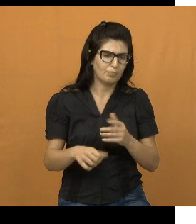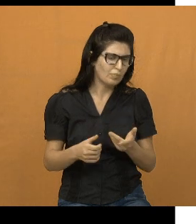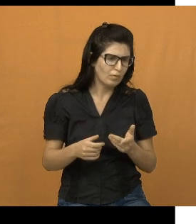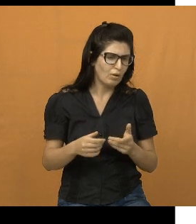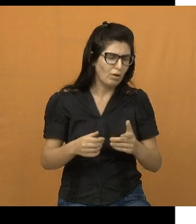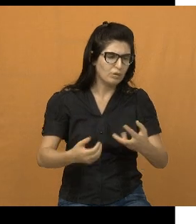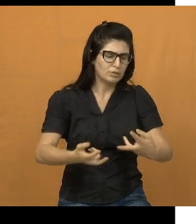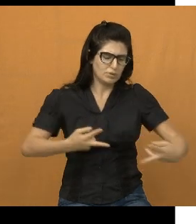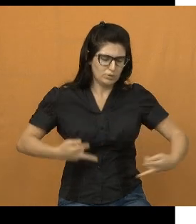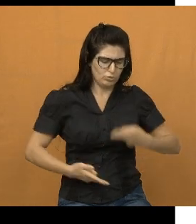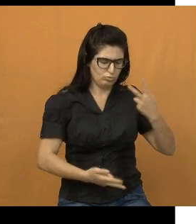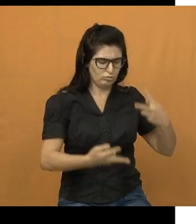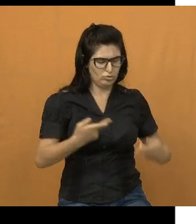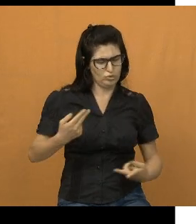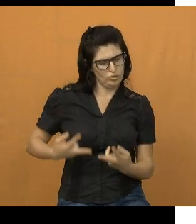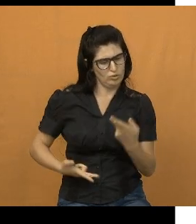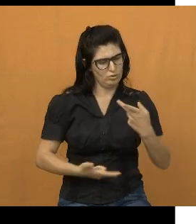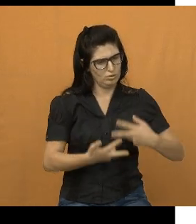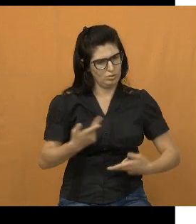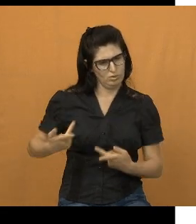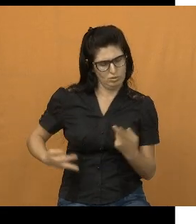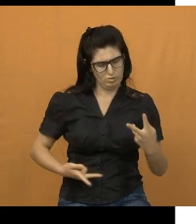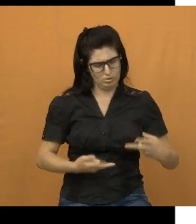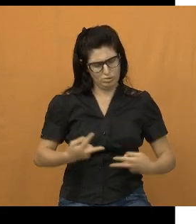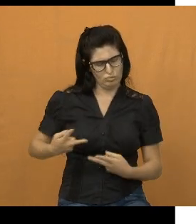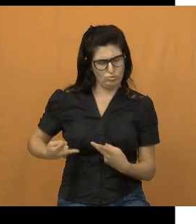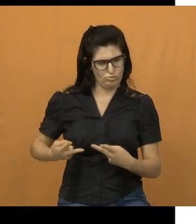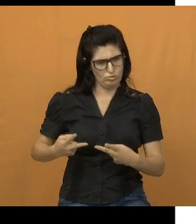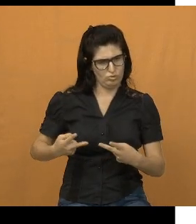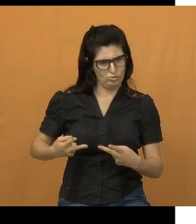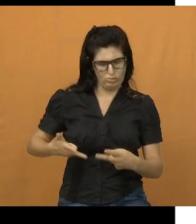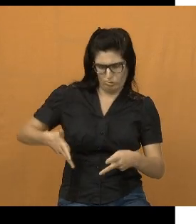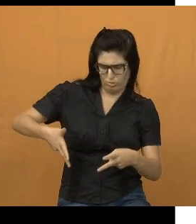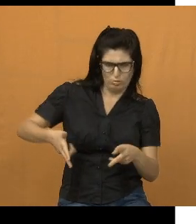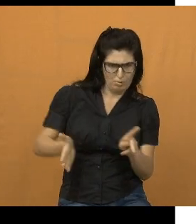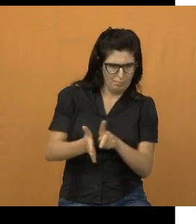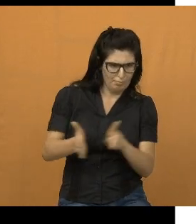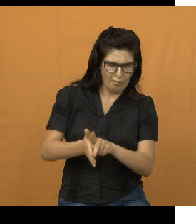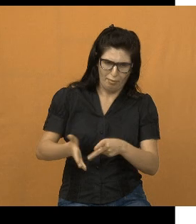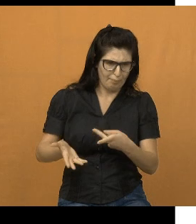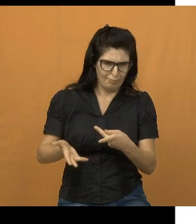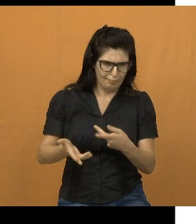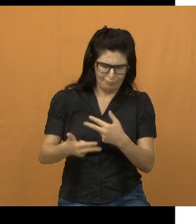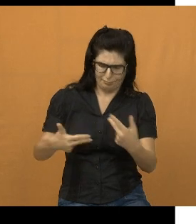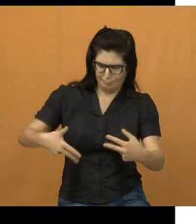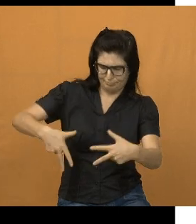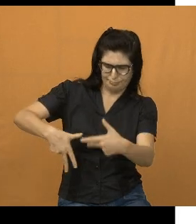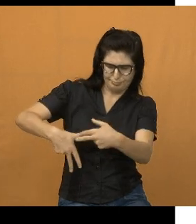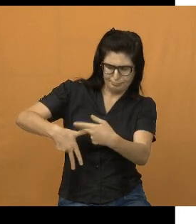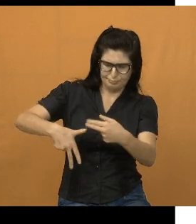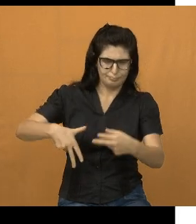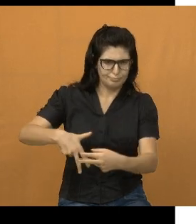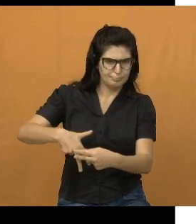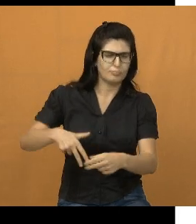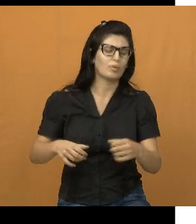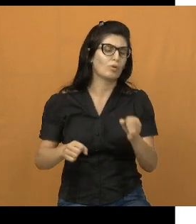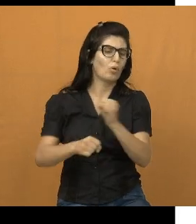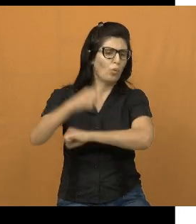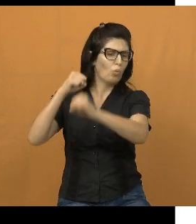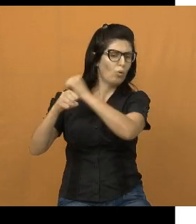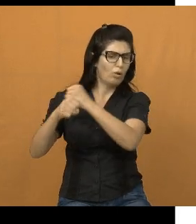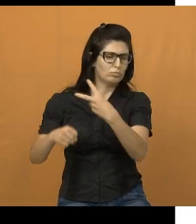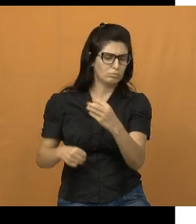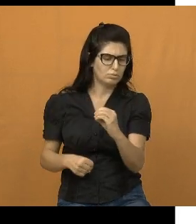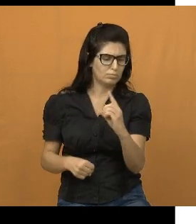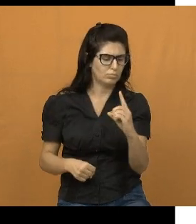Cirurgias ambulatoriais especializadas. Encerramos o terceiro quadrimestre, o ano de 2017,